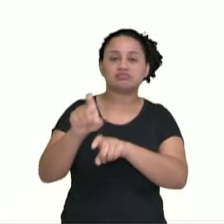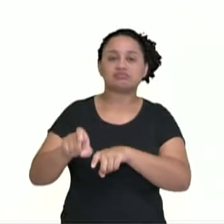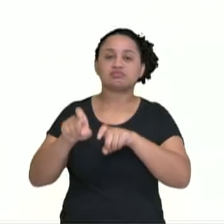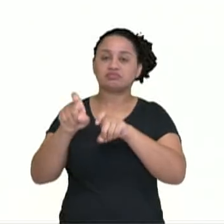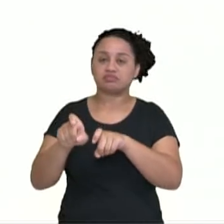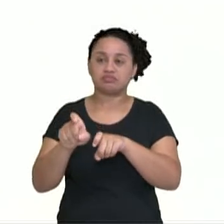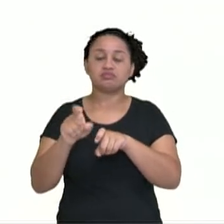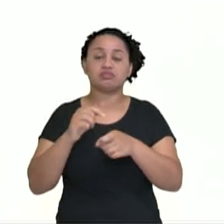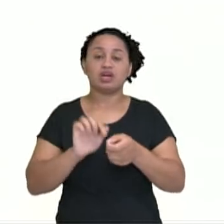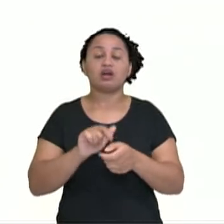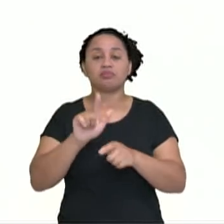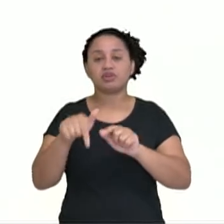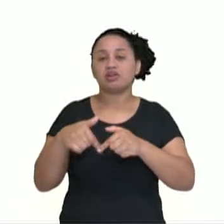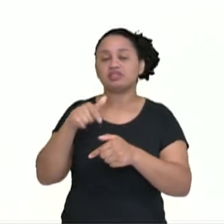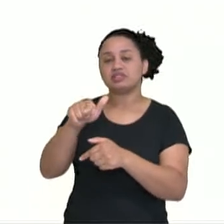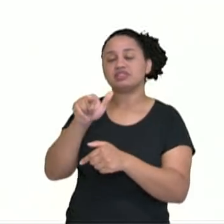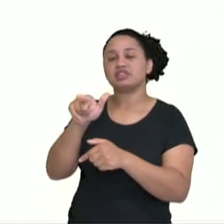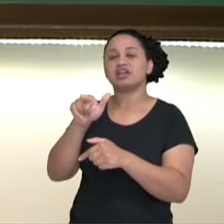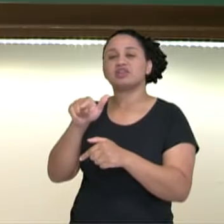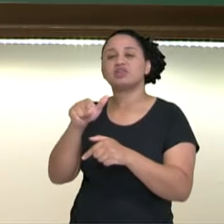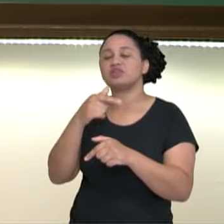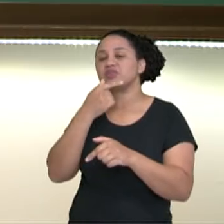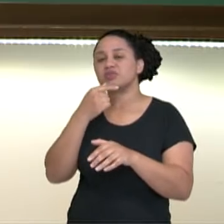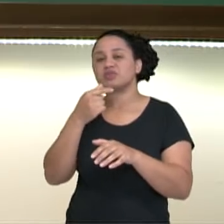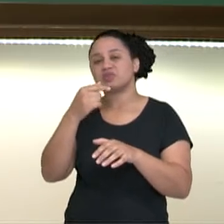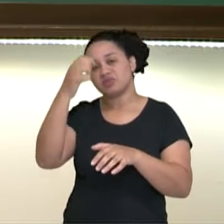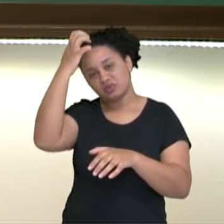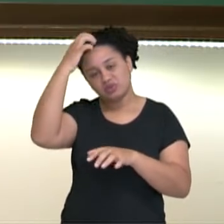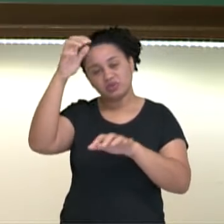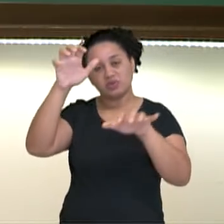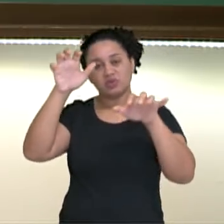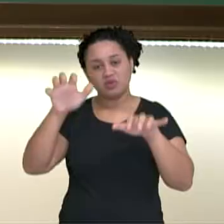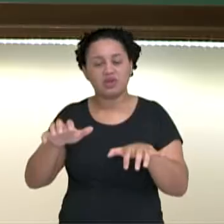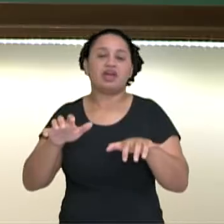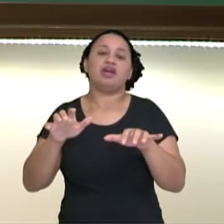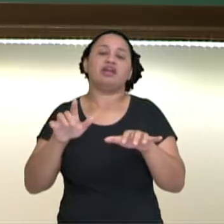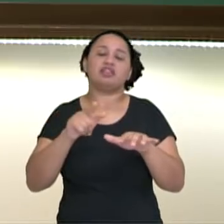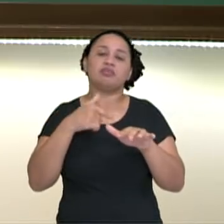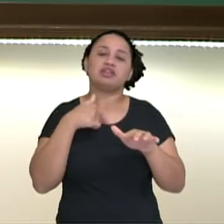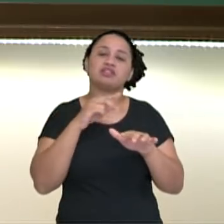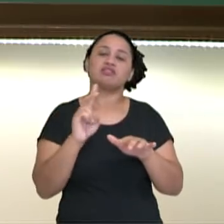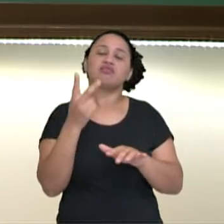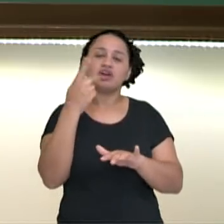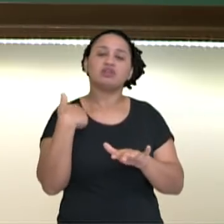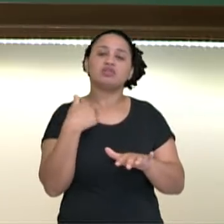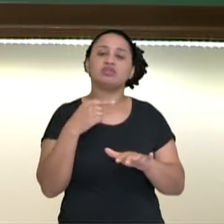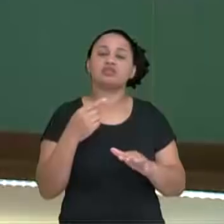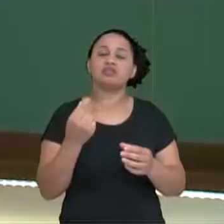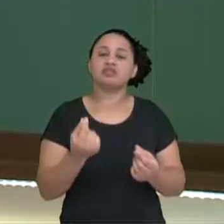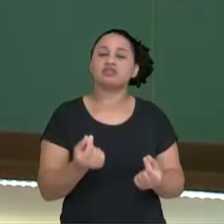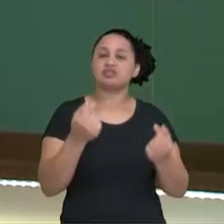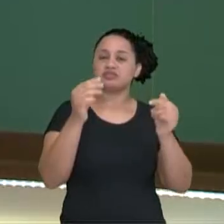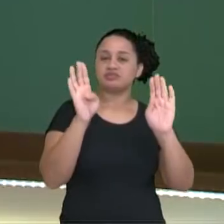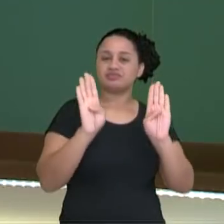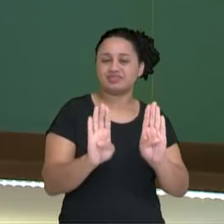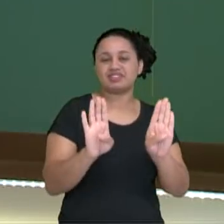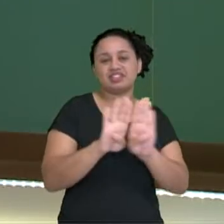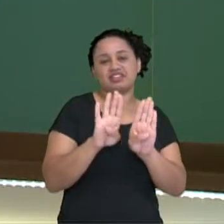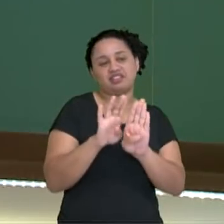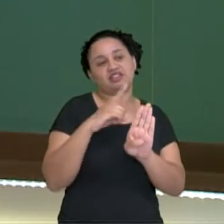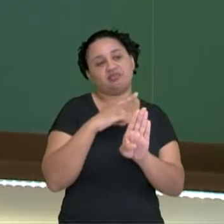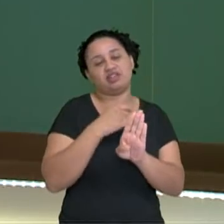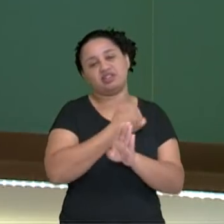nobreza e o rei. E essa valorização dos ideais burgueses e mais além, né, até trazendo